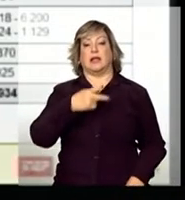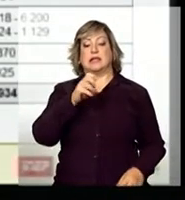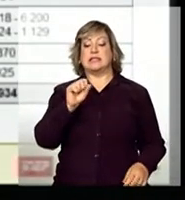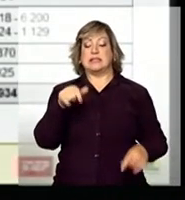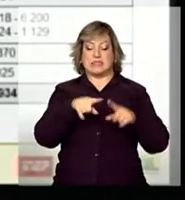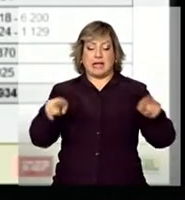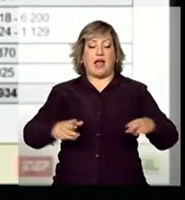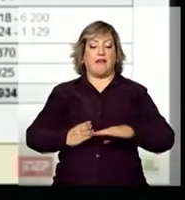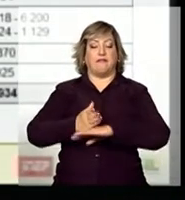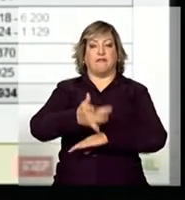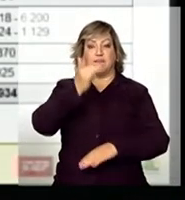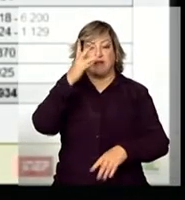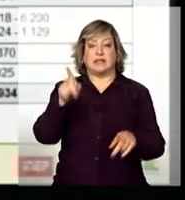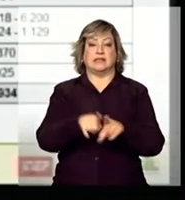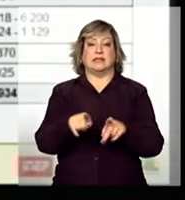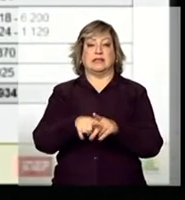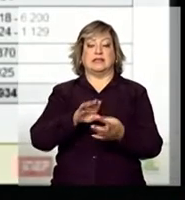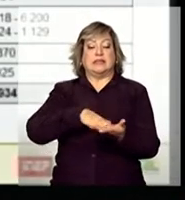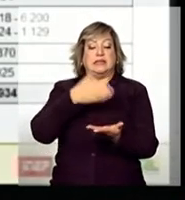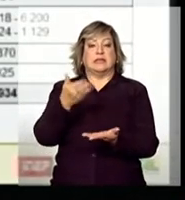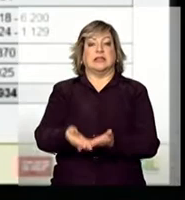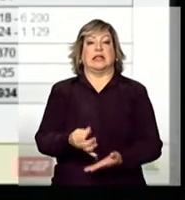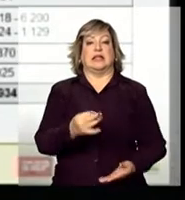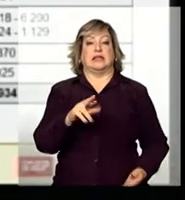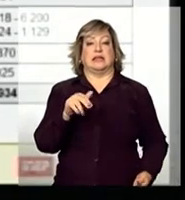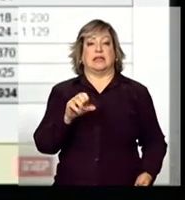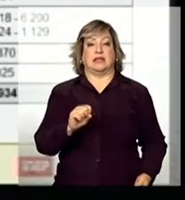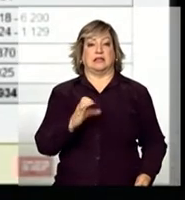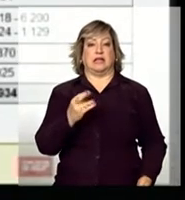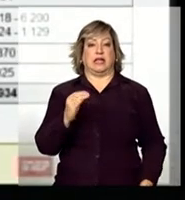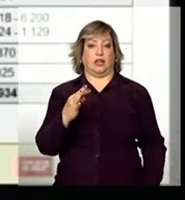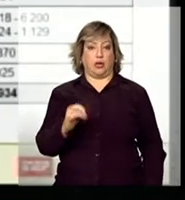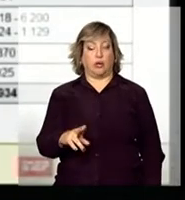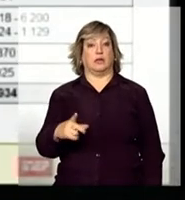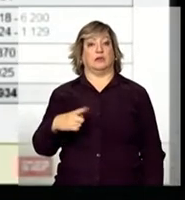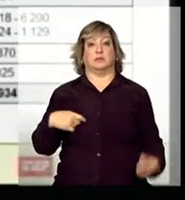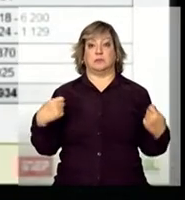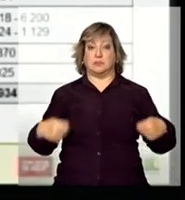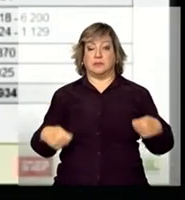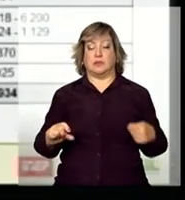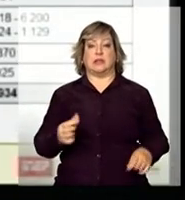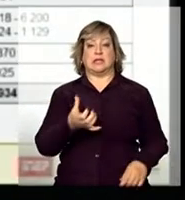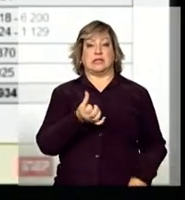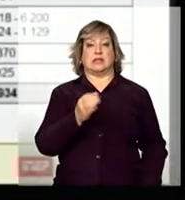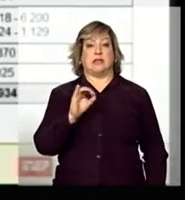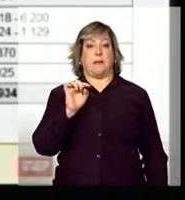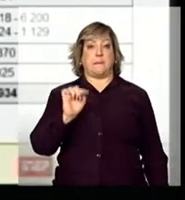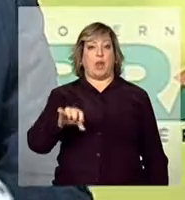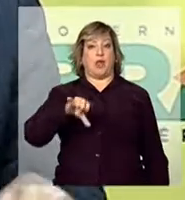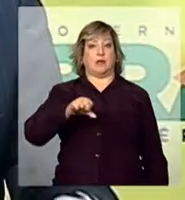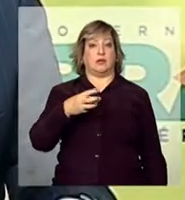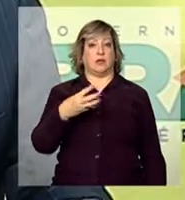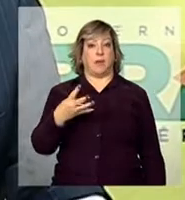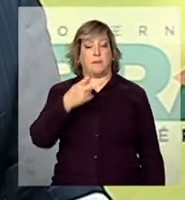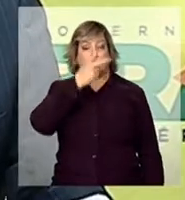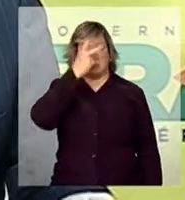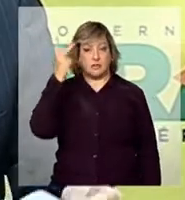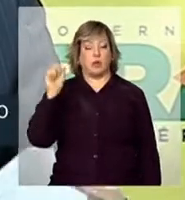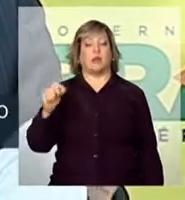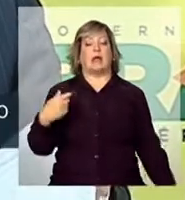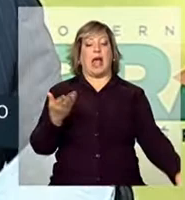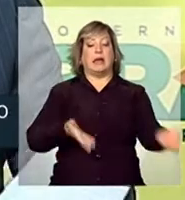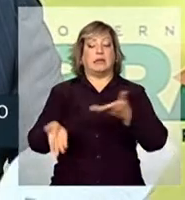e transcritor Então temos aí uma demanda específica de 60 1934 pessoas